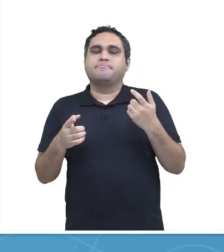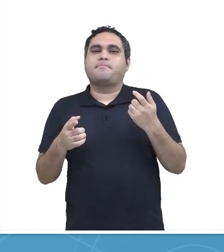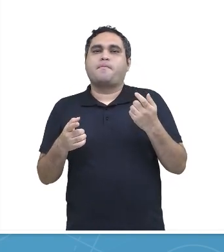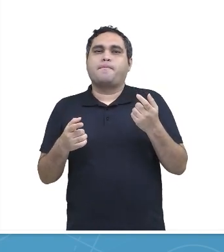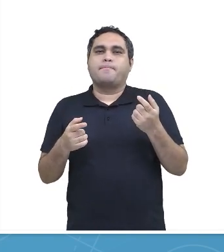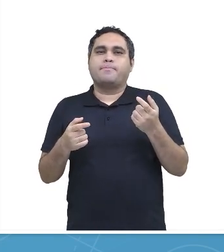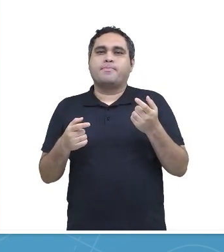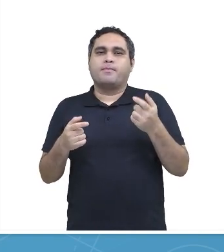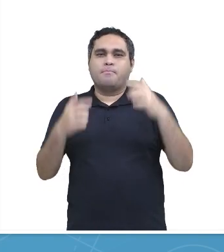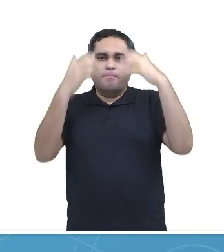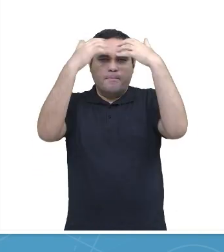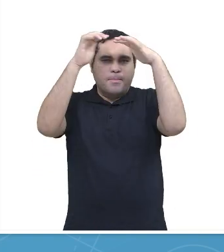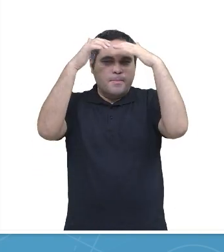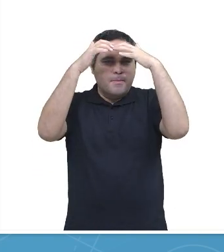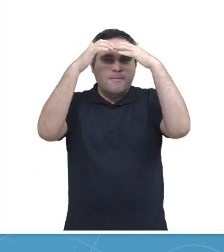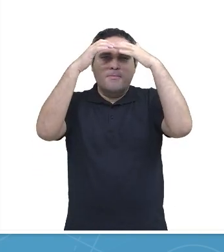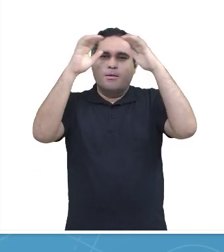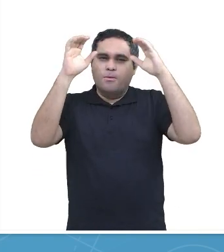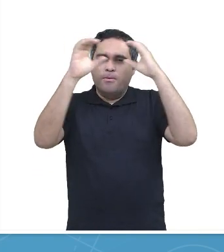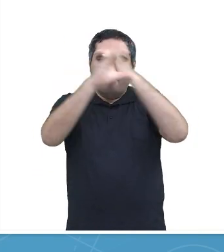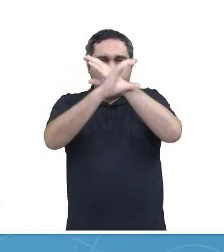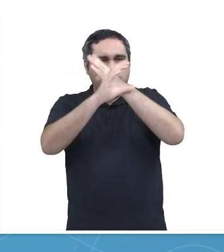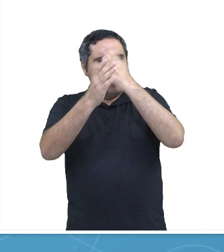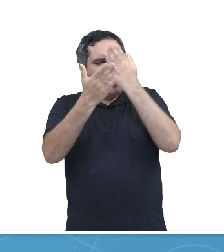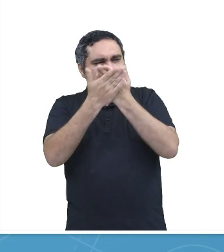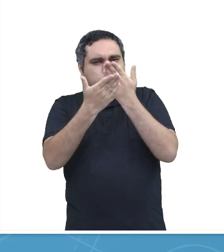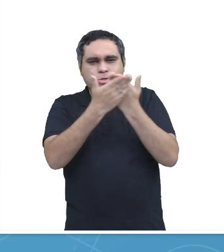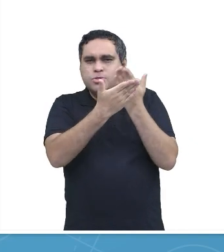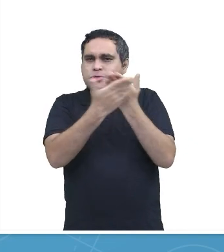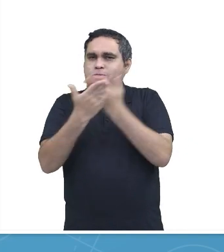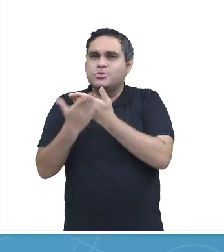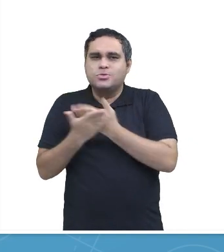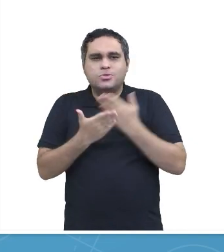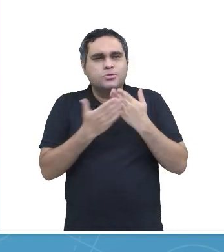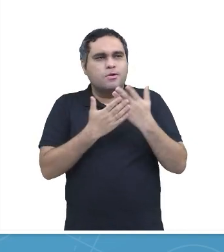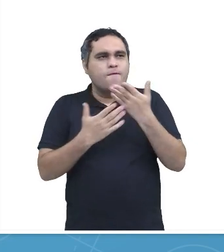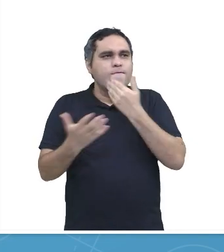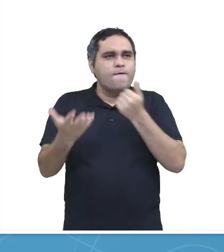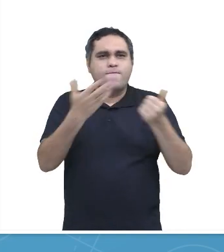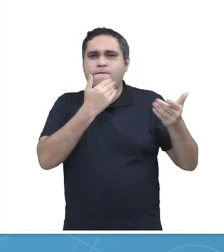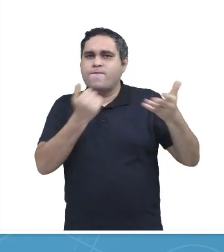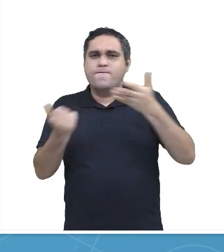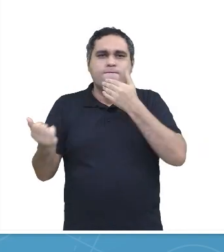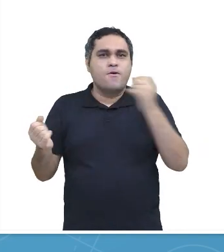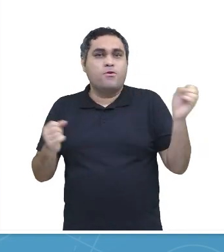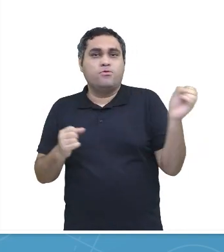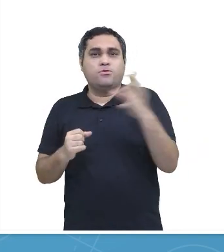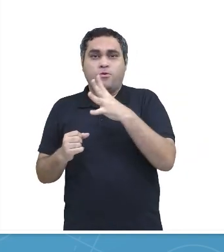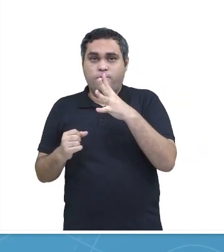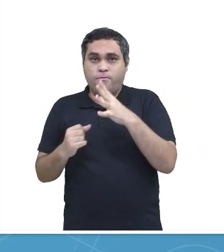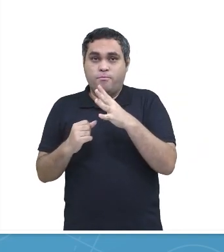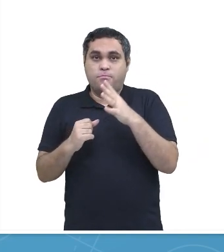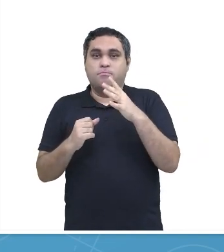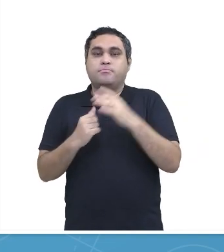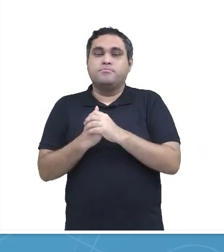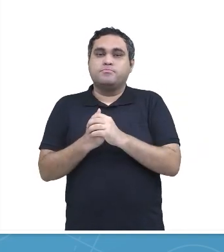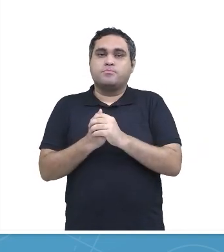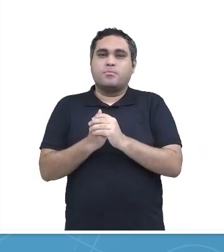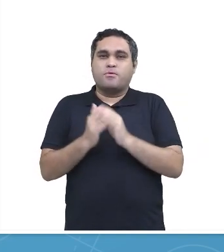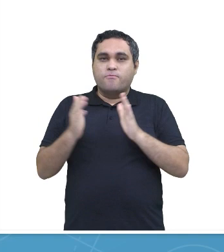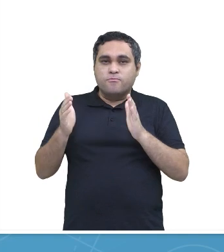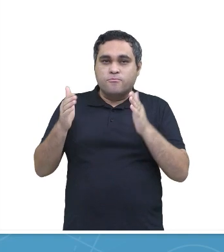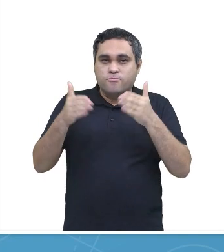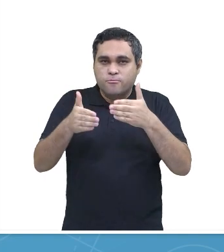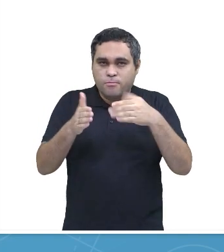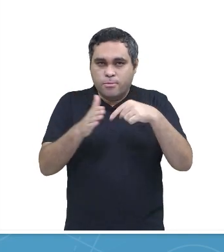de intelectual, e aí ele estuda mais, ele se insere em novos conhecimentos. E na parte da saúde ocorre o ganho